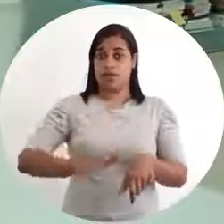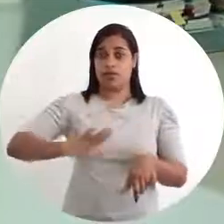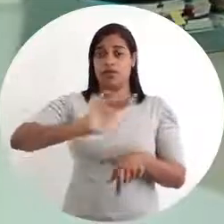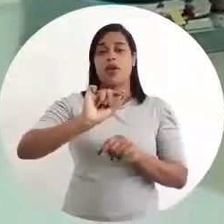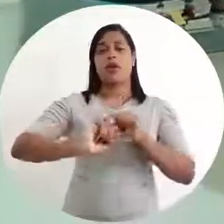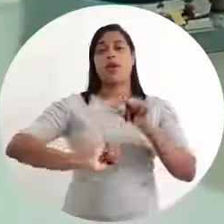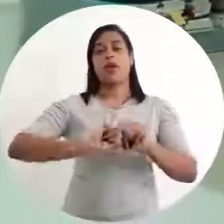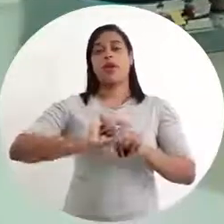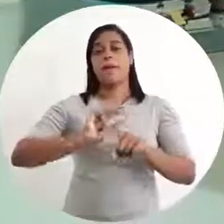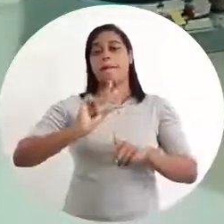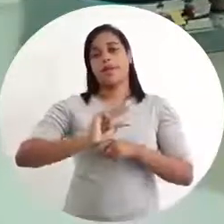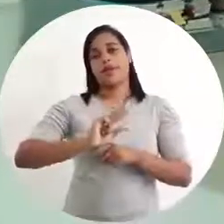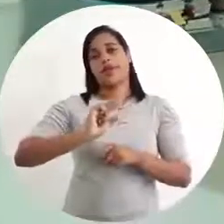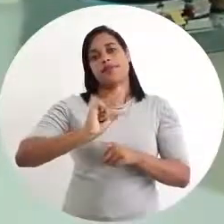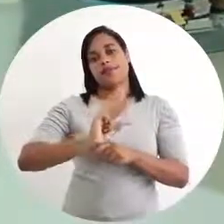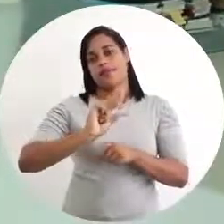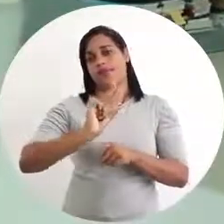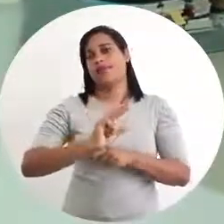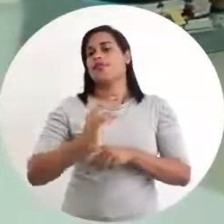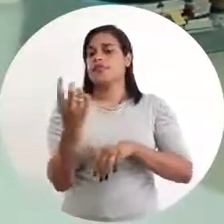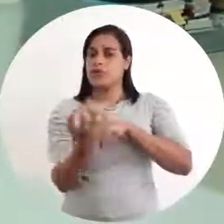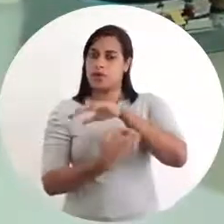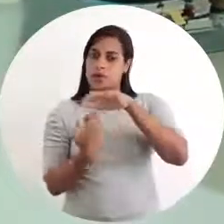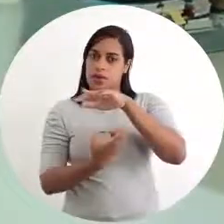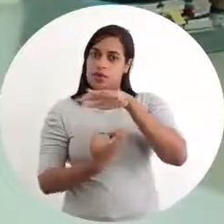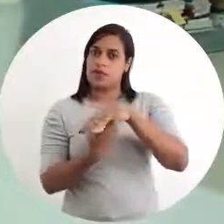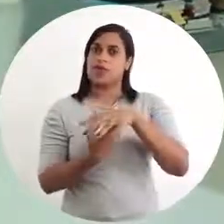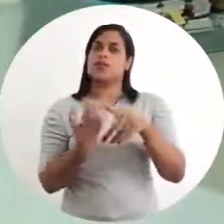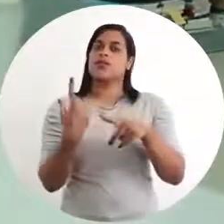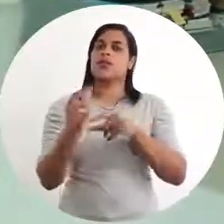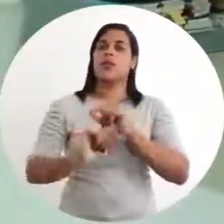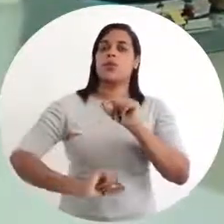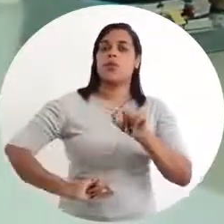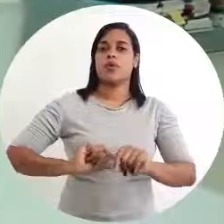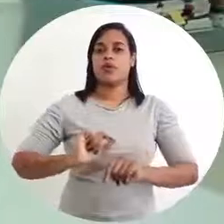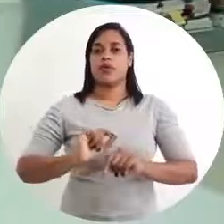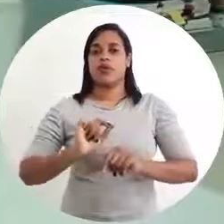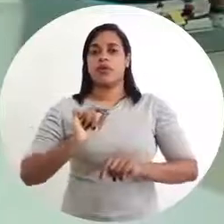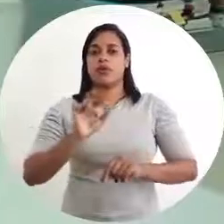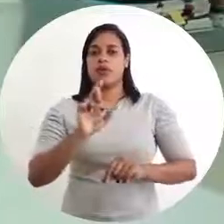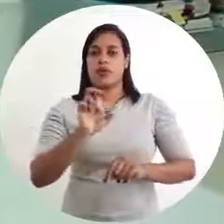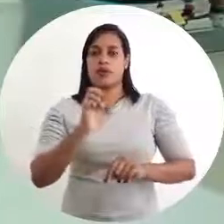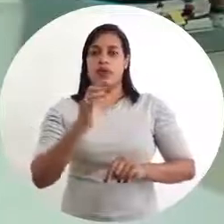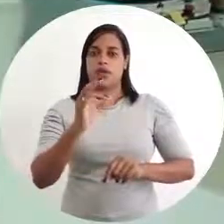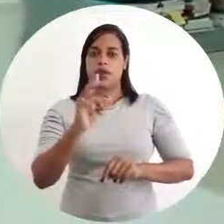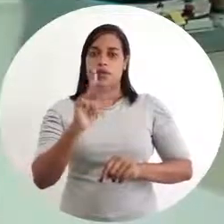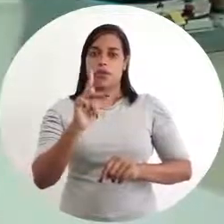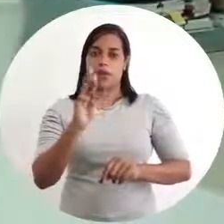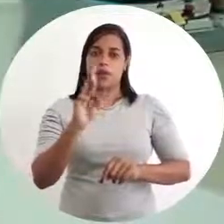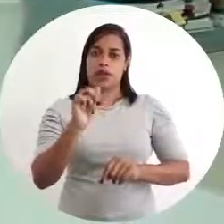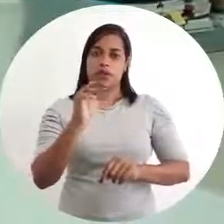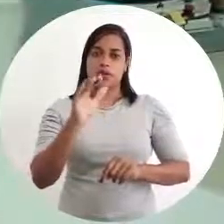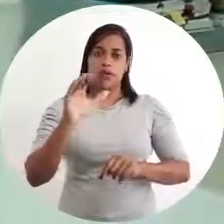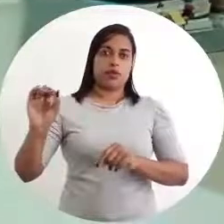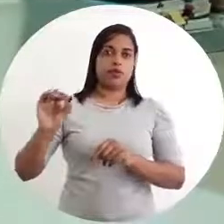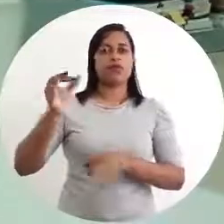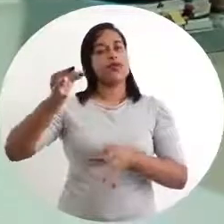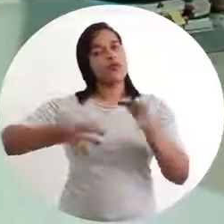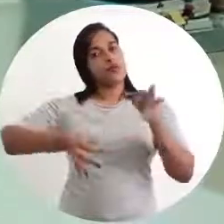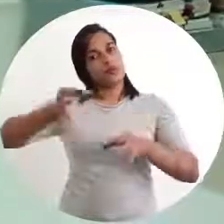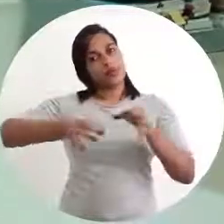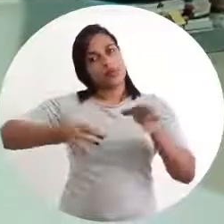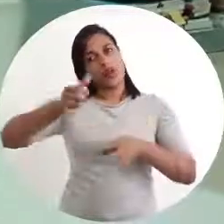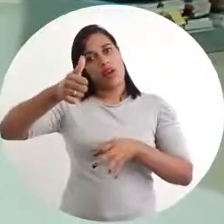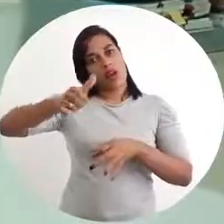encorajam esse princípio da preservação da empresa, principalmente através do que a gente chama de recuperação judicial. Ou